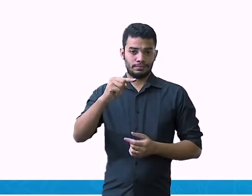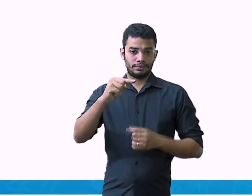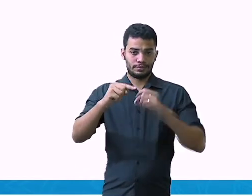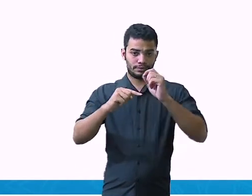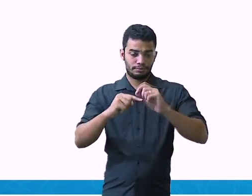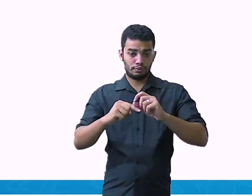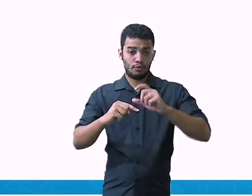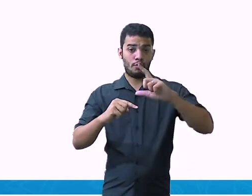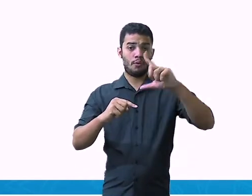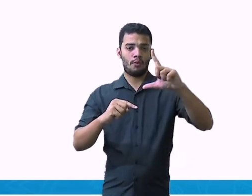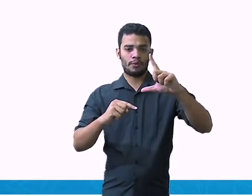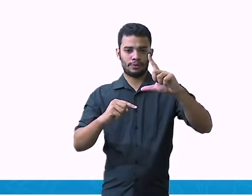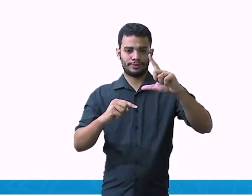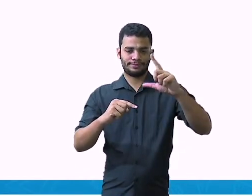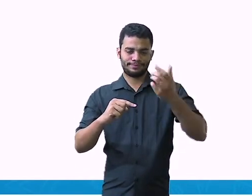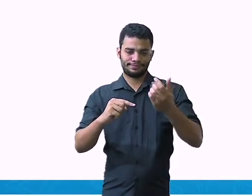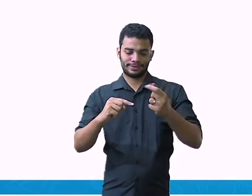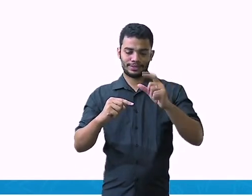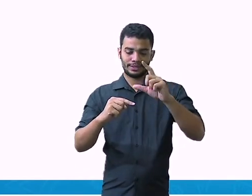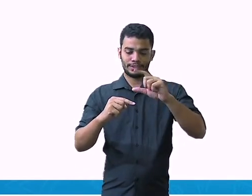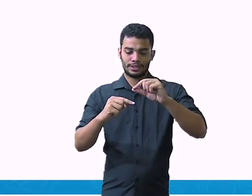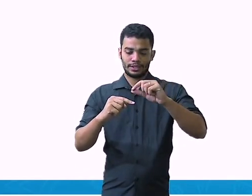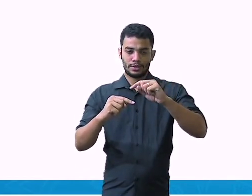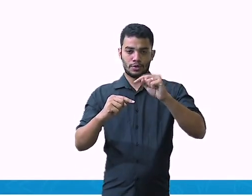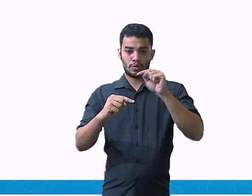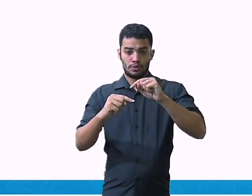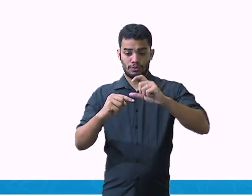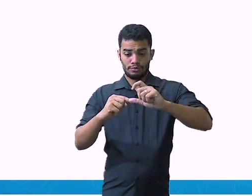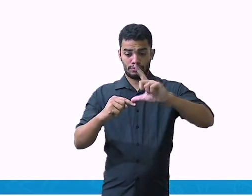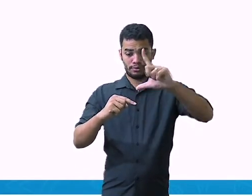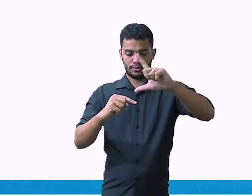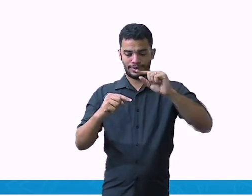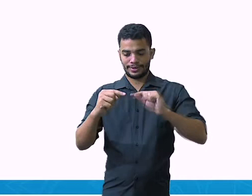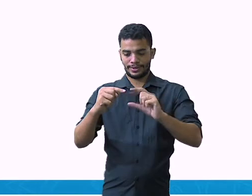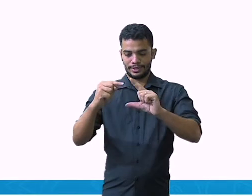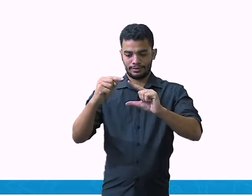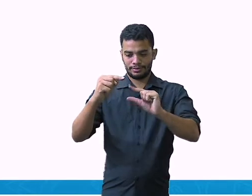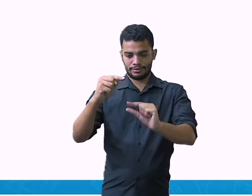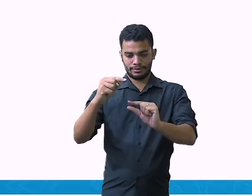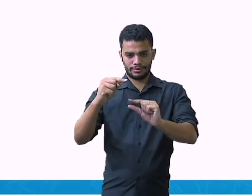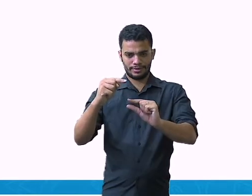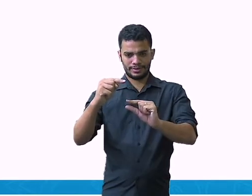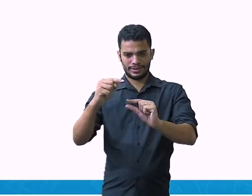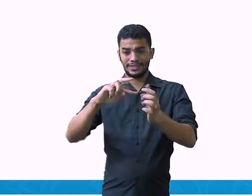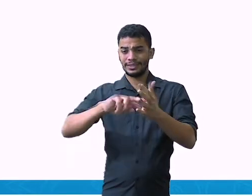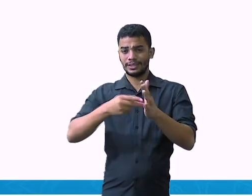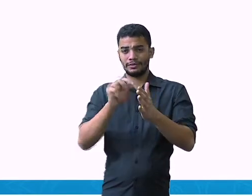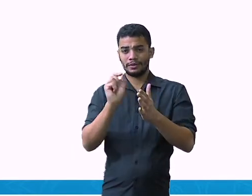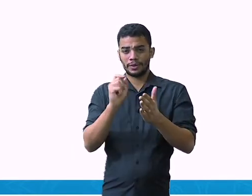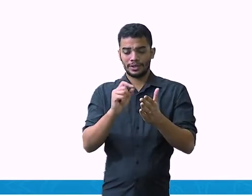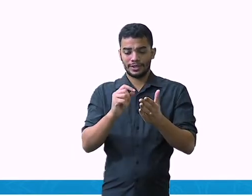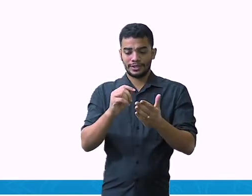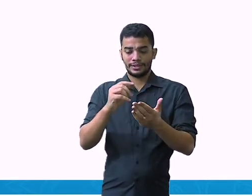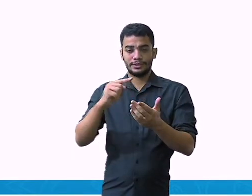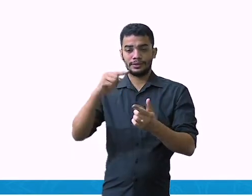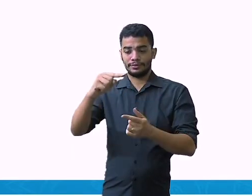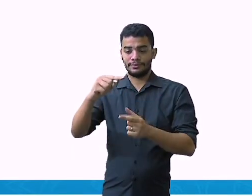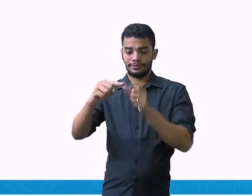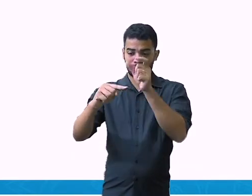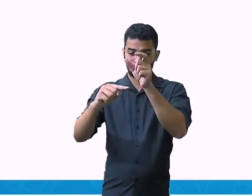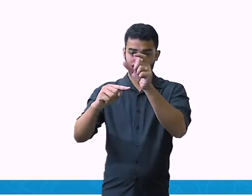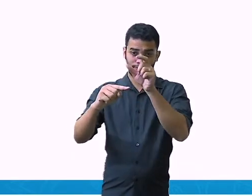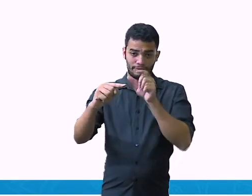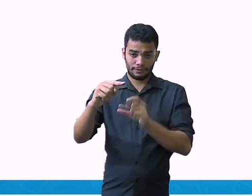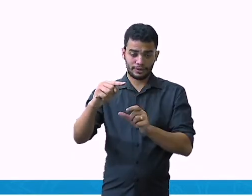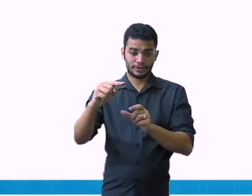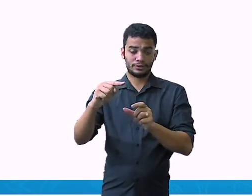é maior do que o denominador. Frações desse tipo são chamadas de frações impróprias. Então, sempre que o meu